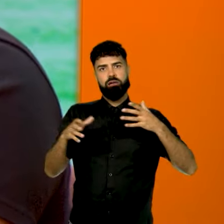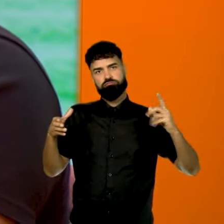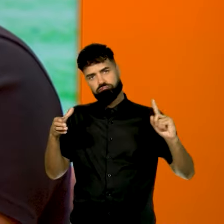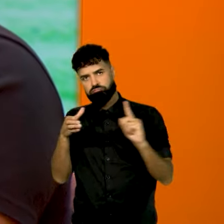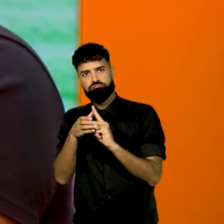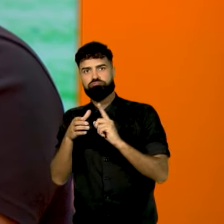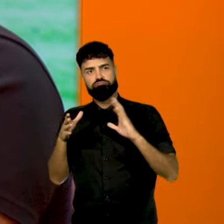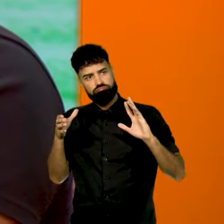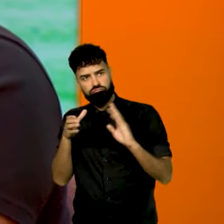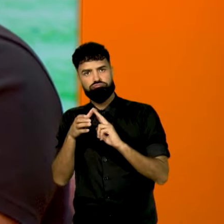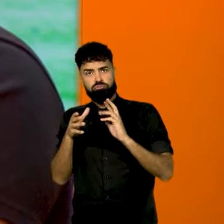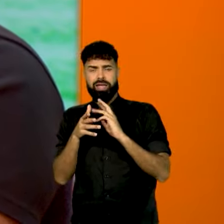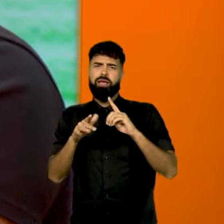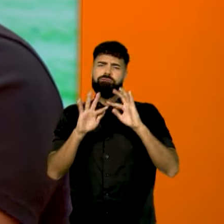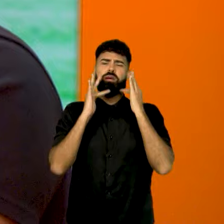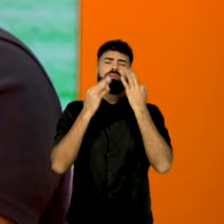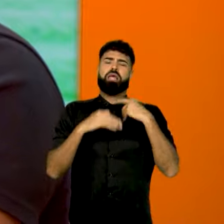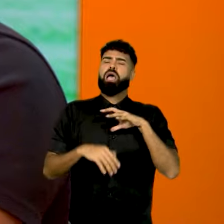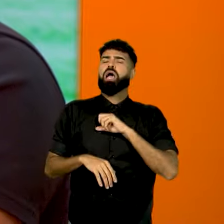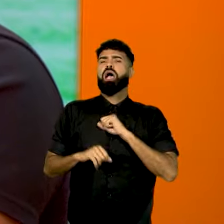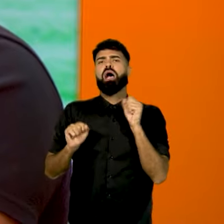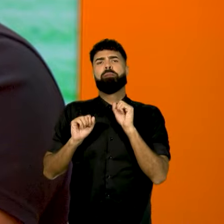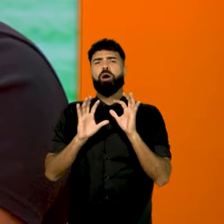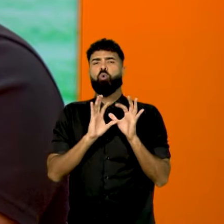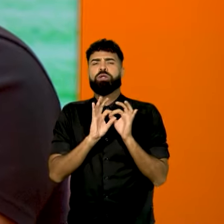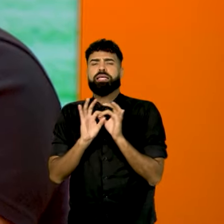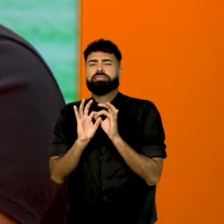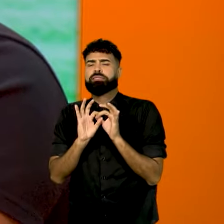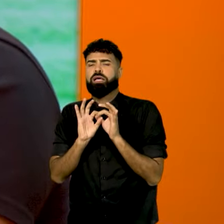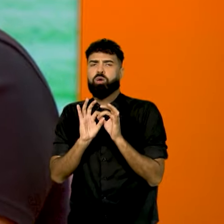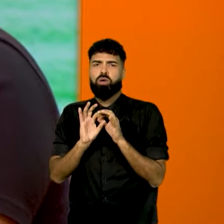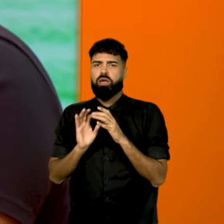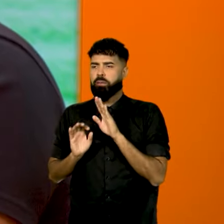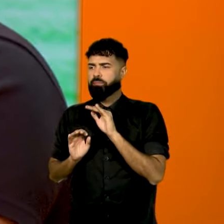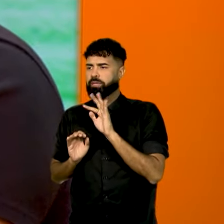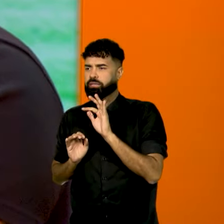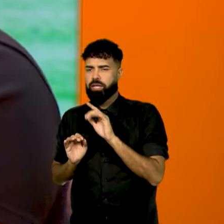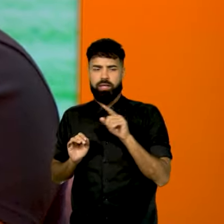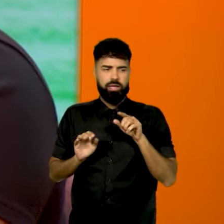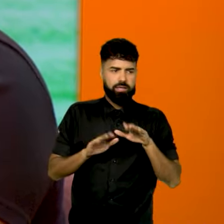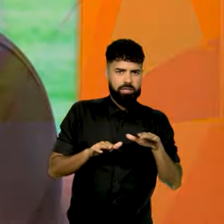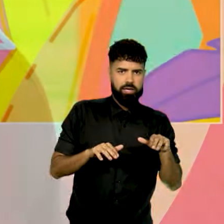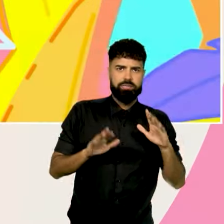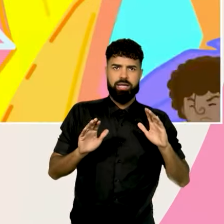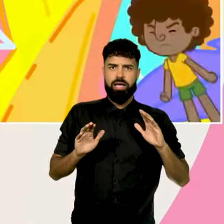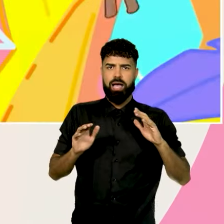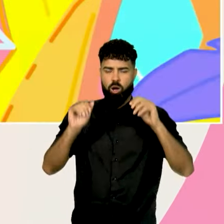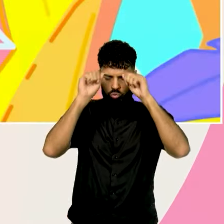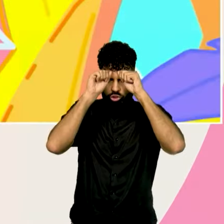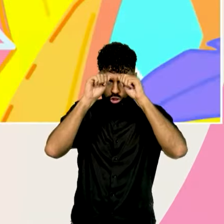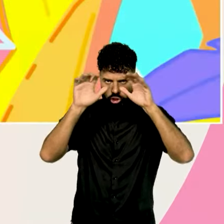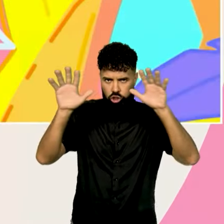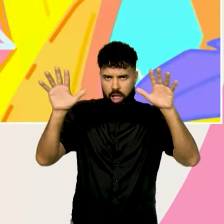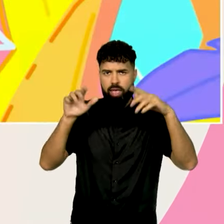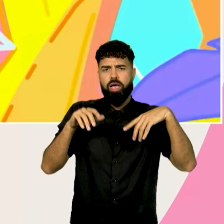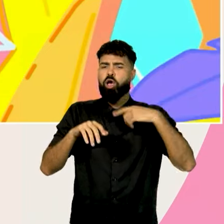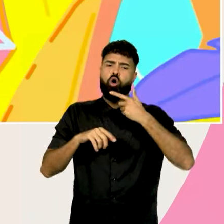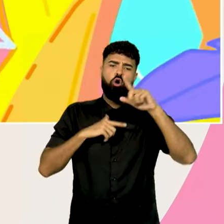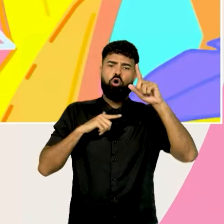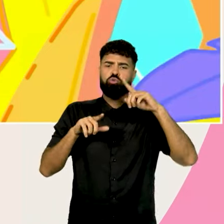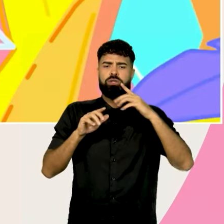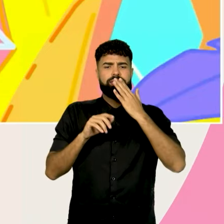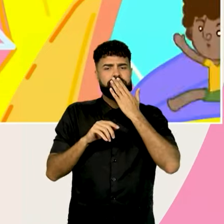contidos lá. E os pais amam essa conexão que o Bita tem com a criançada, né, crianças autistas, enfim, crianças com todo tipo